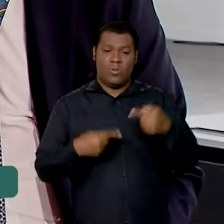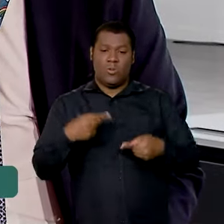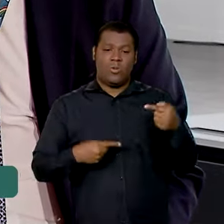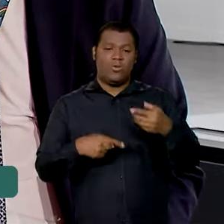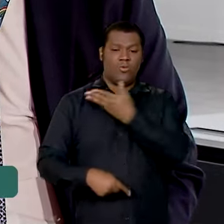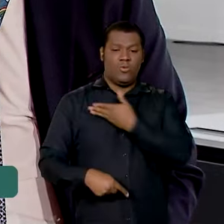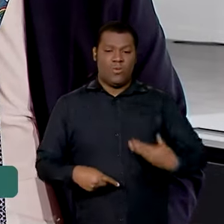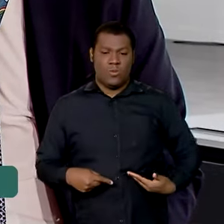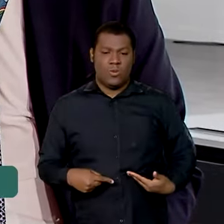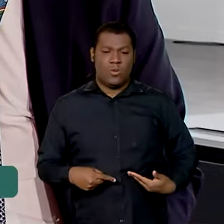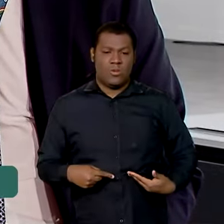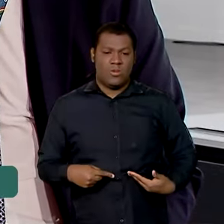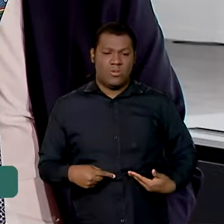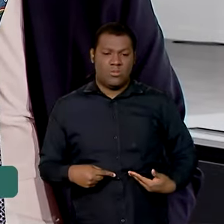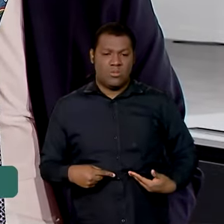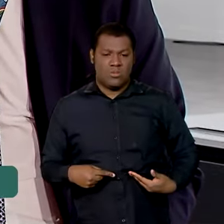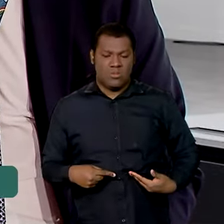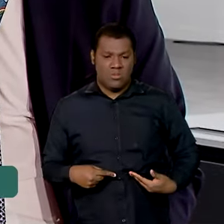para